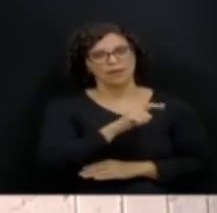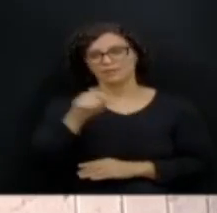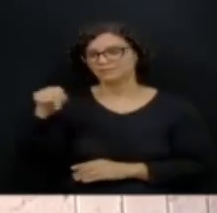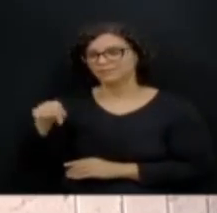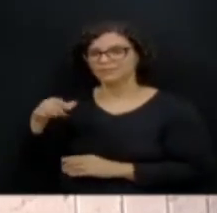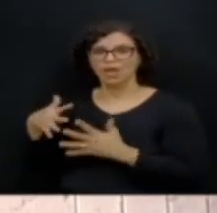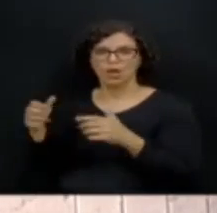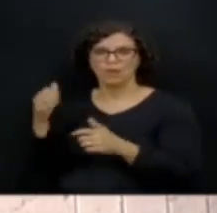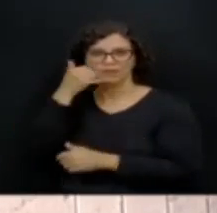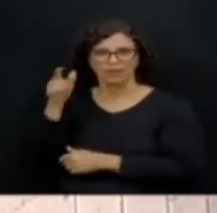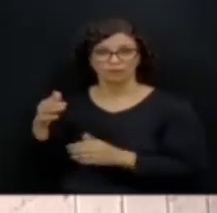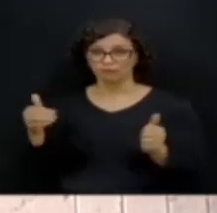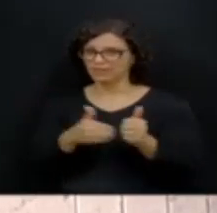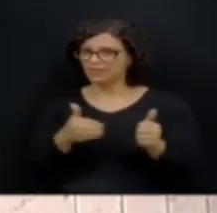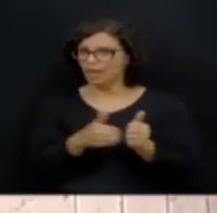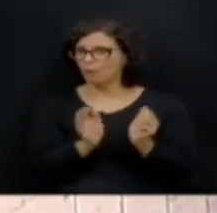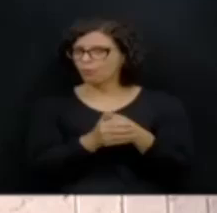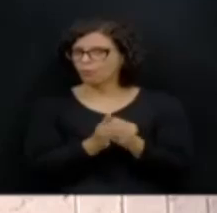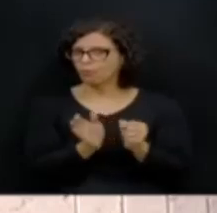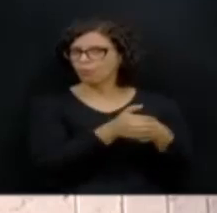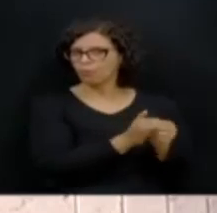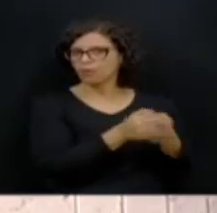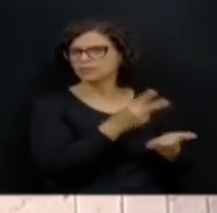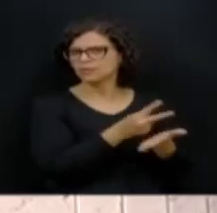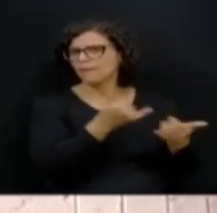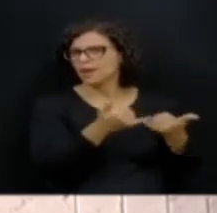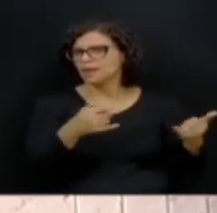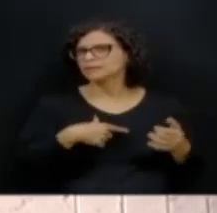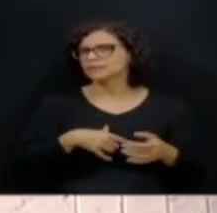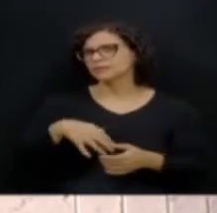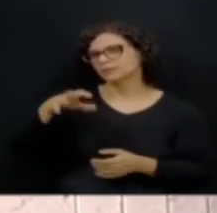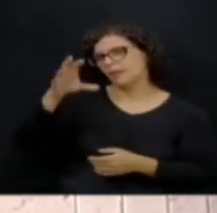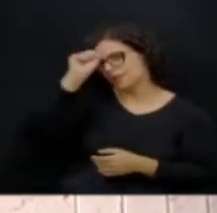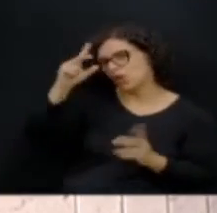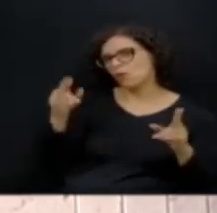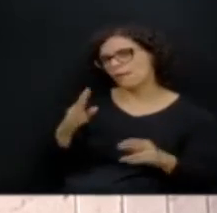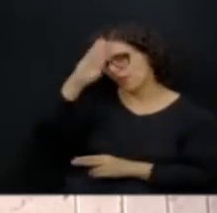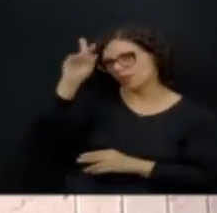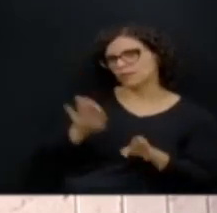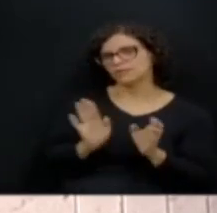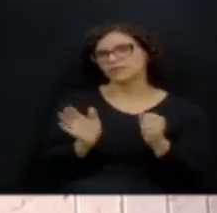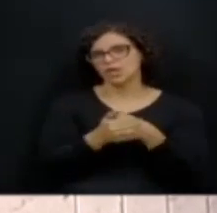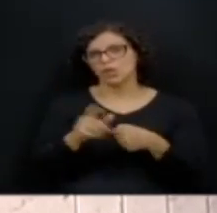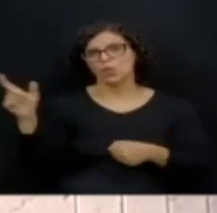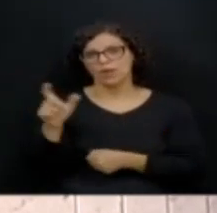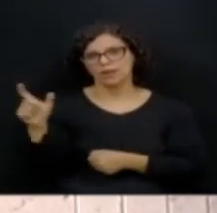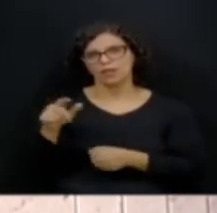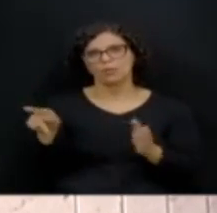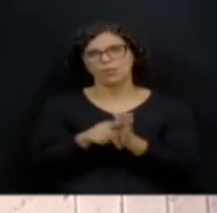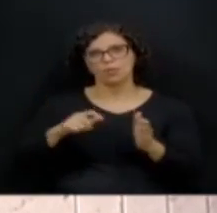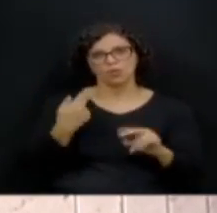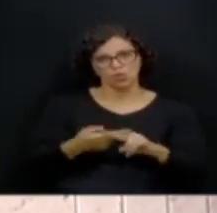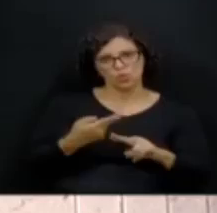Telecom. É sigilo atrás de sigilo. Parece que aprenderam com o Bolsonaro, que botou sigilo no cartão corporativo